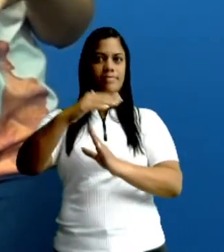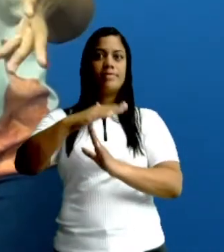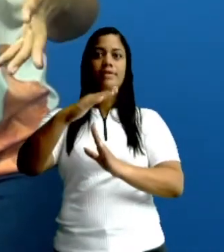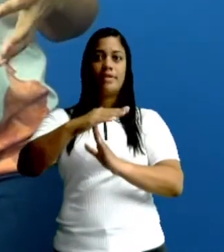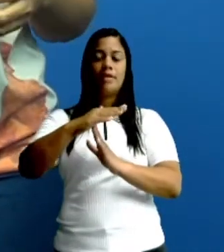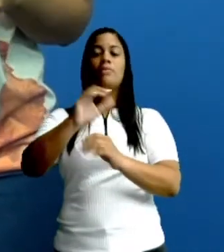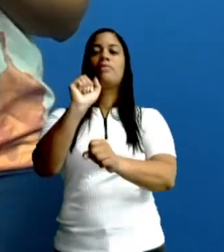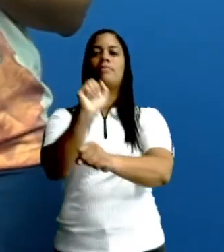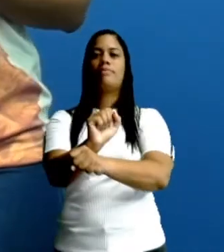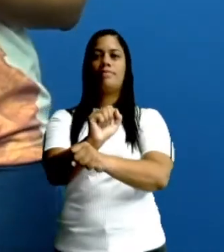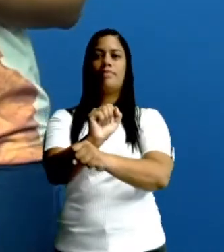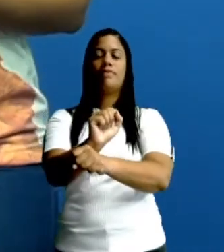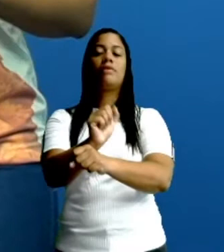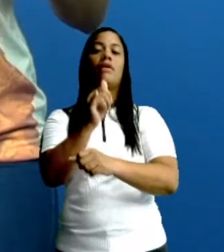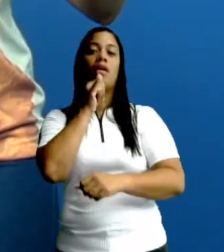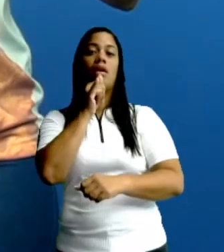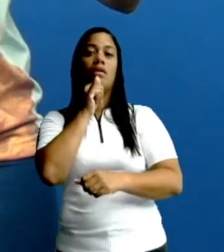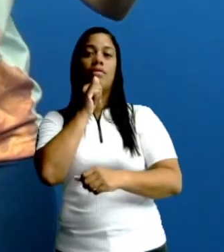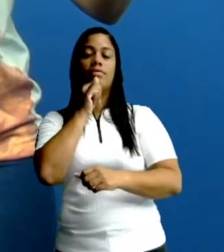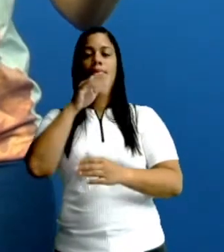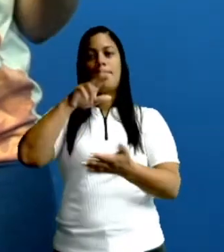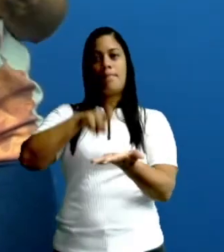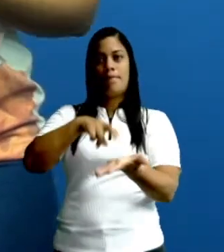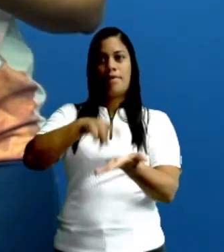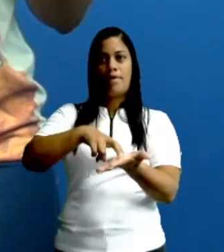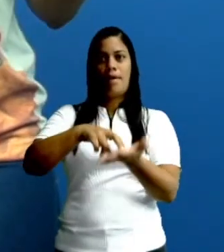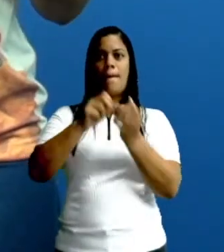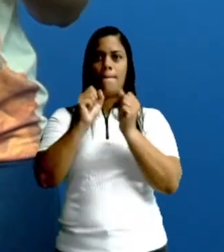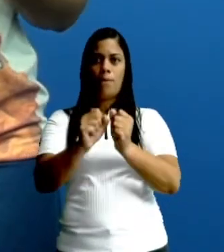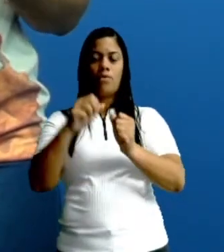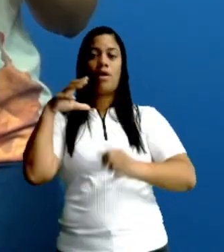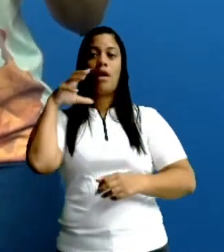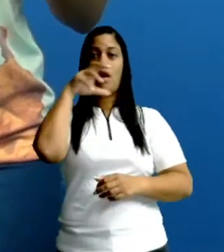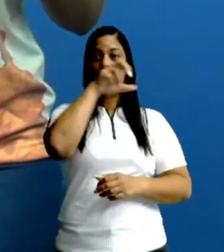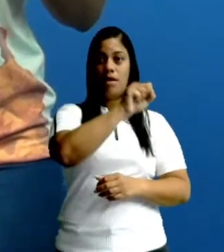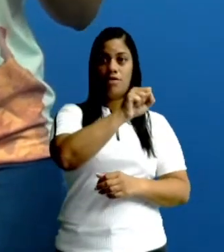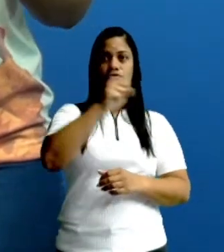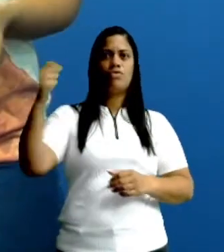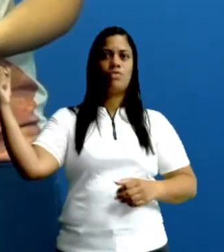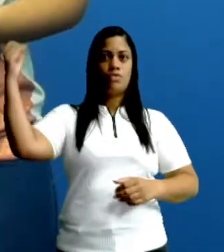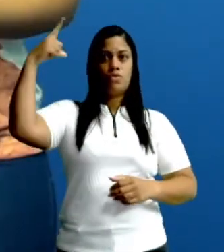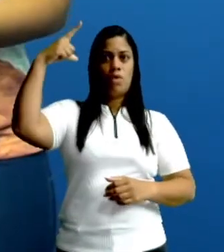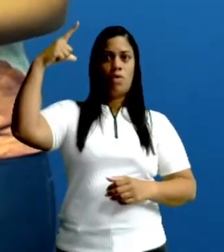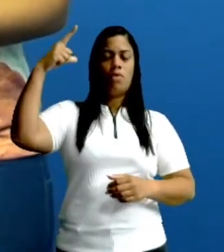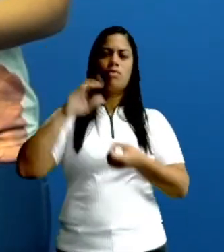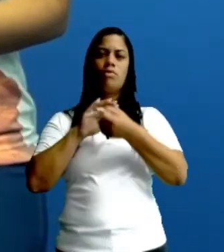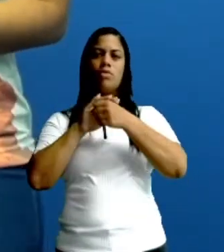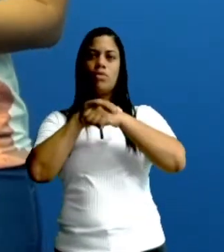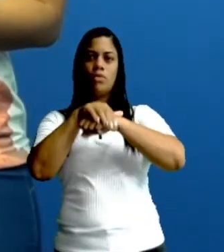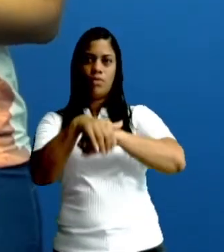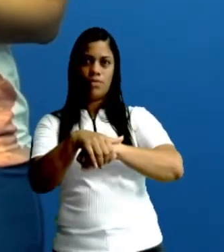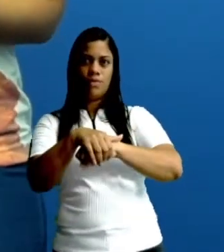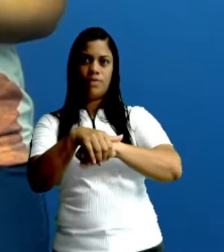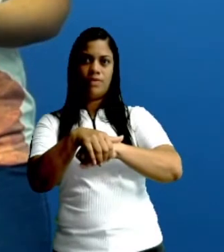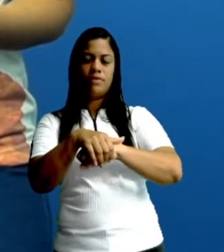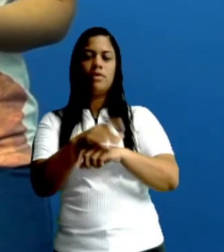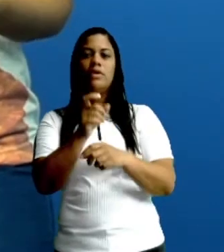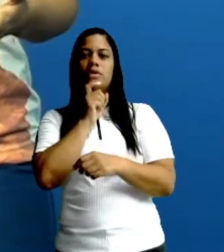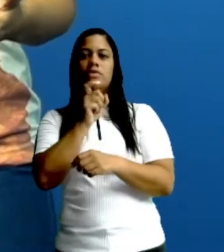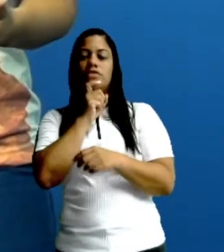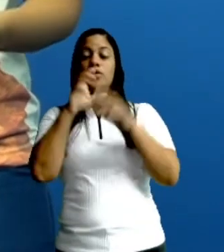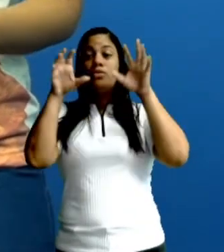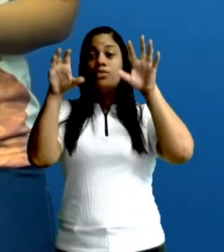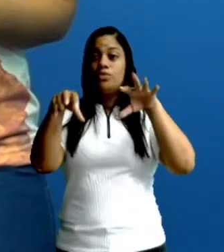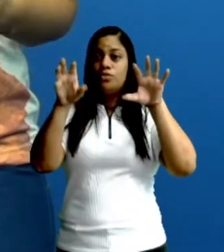tempo ele é estável. Por exemplo, de manhã pode estar quente com sol e à noite frio